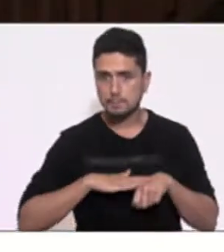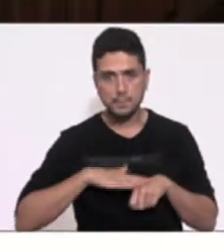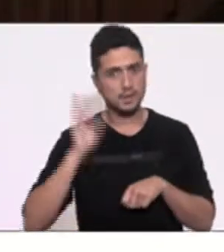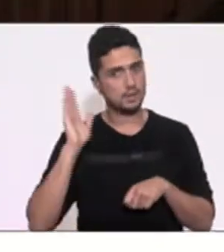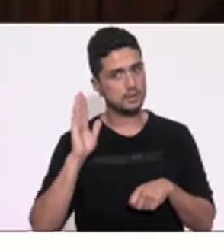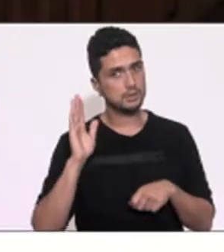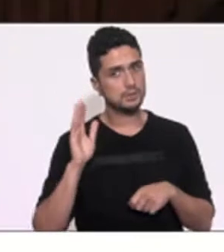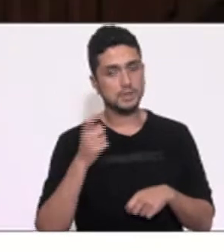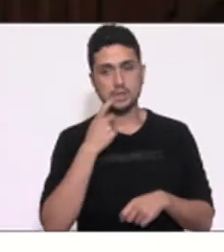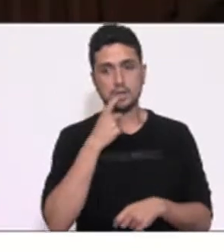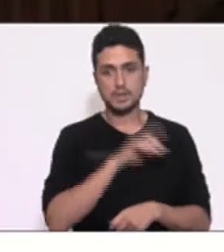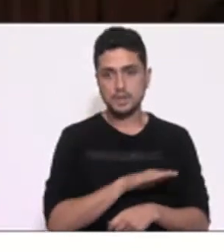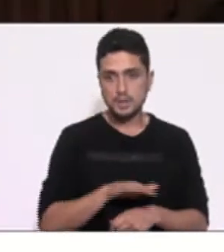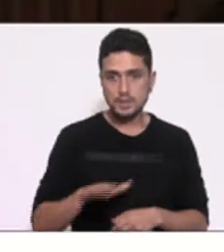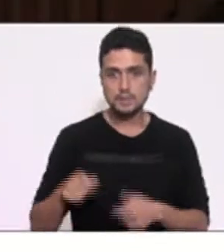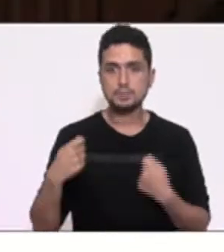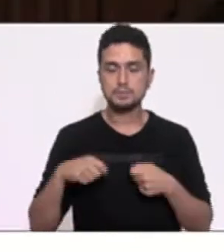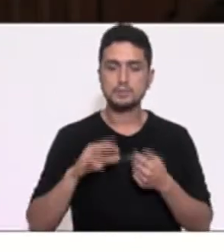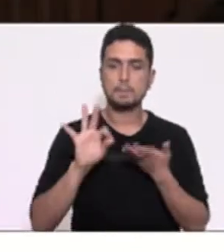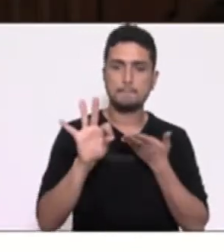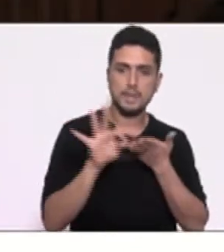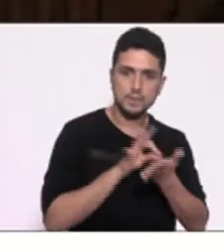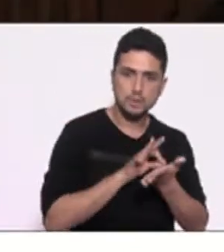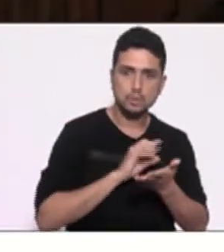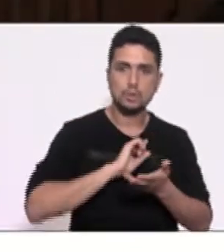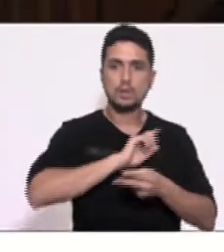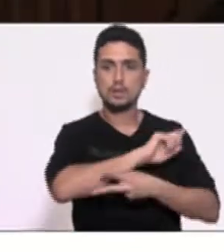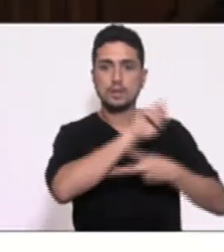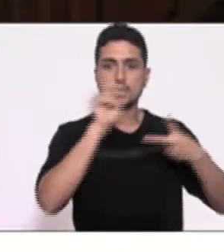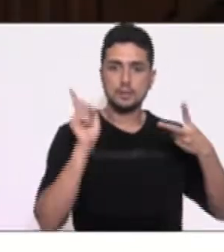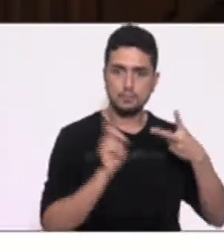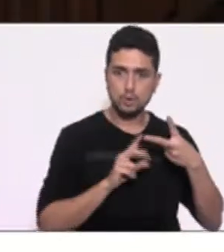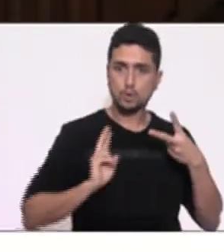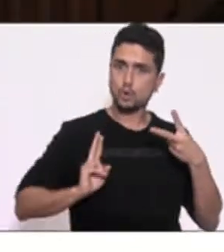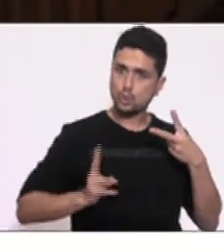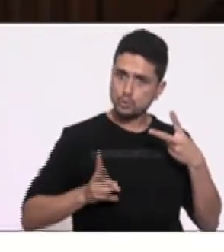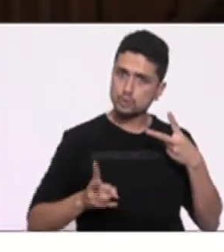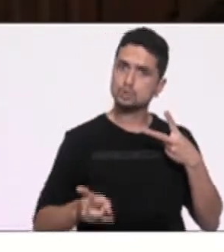preciso que a criança e o adolescente se matricule e permaneça na escola.